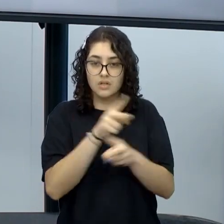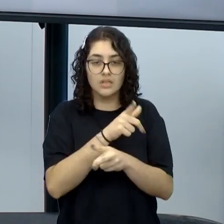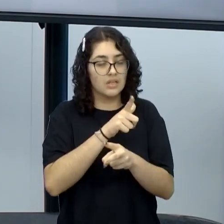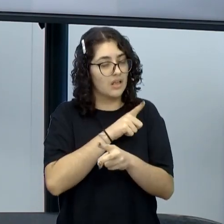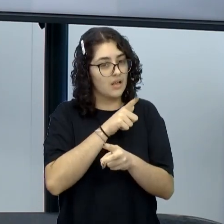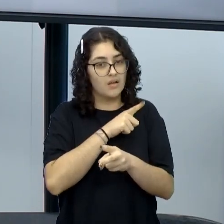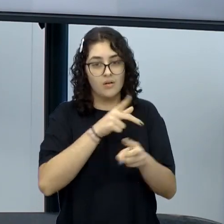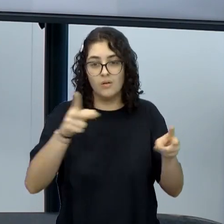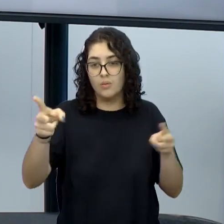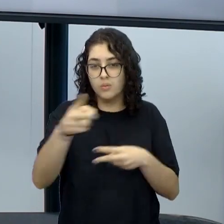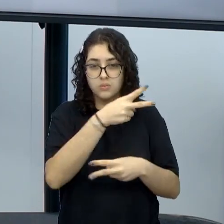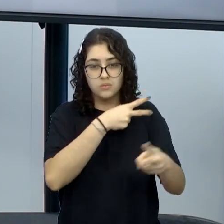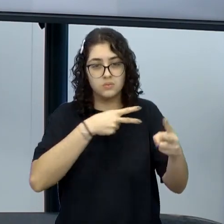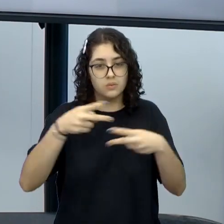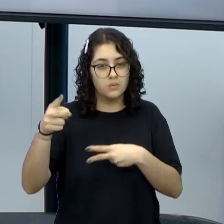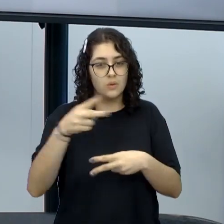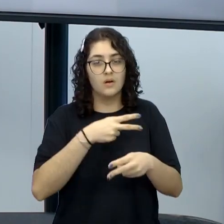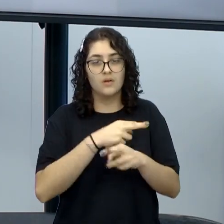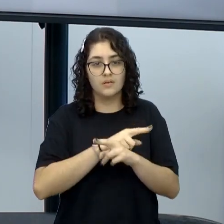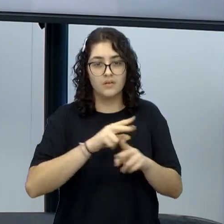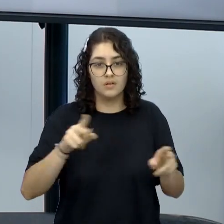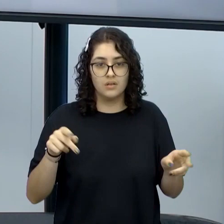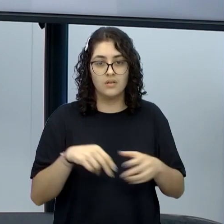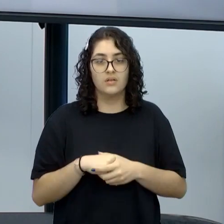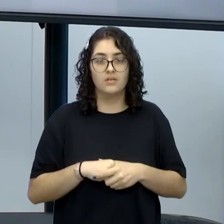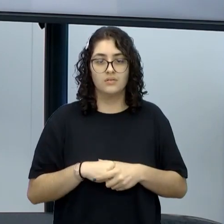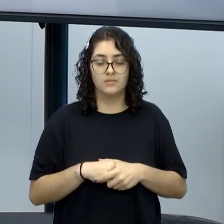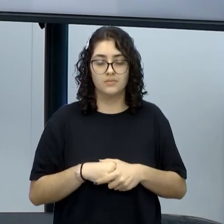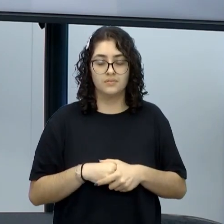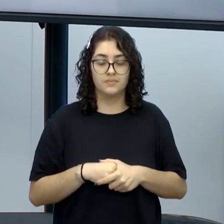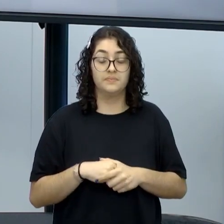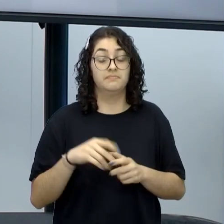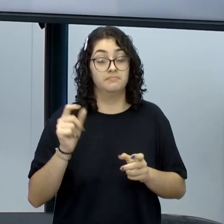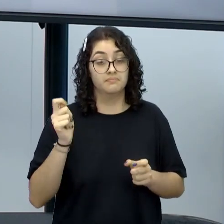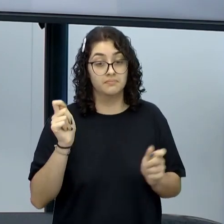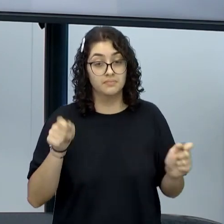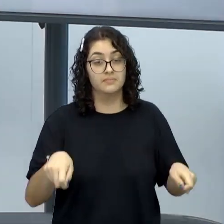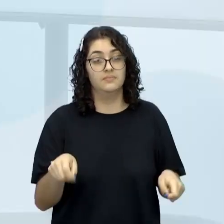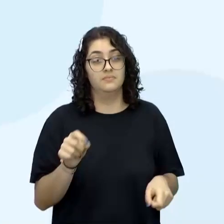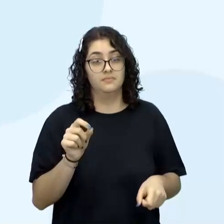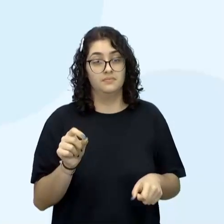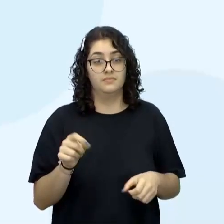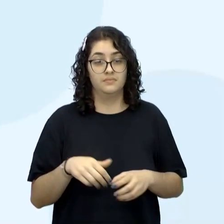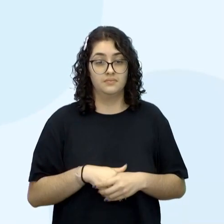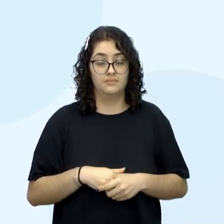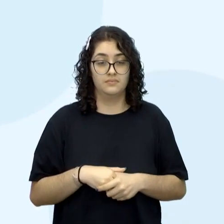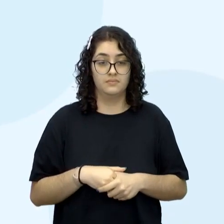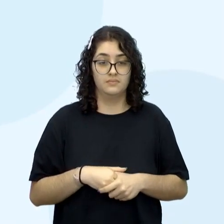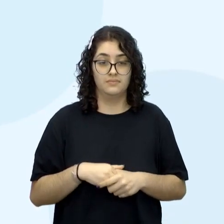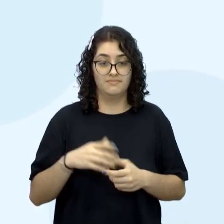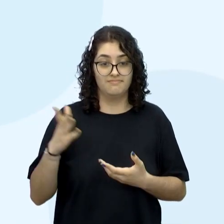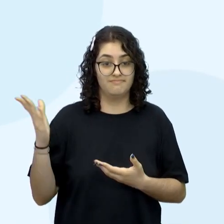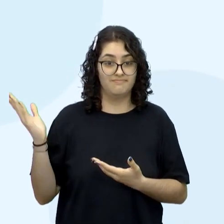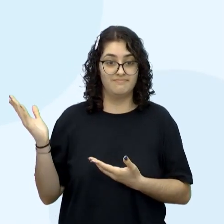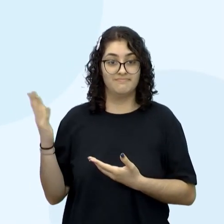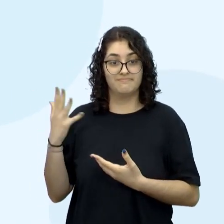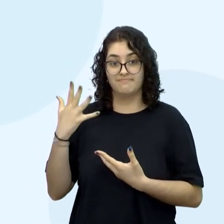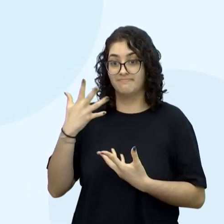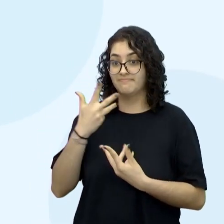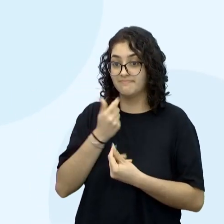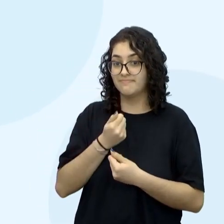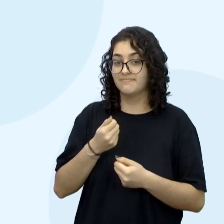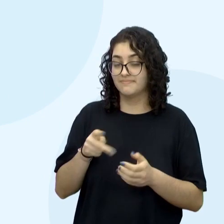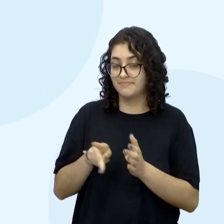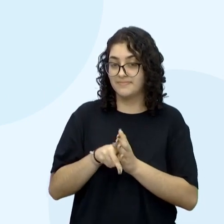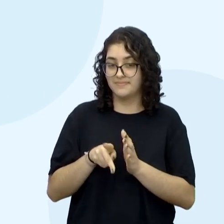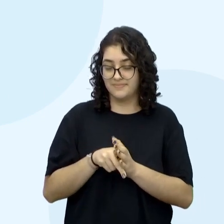diferente e vai, enfim, agir diferente em cada superfície, a gente consegue essas ótimas obras de arte feitas pela própria natureza.